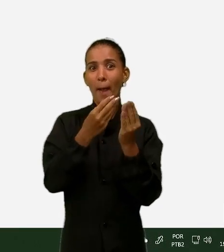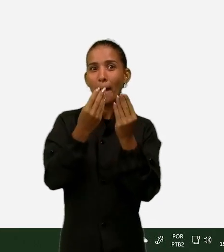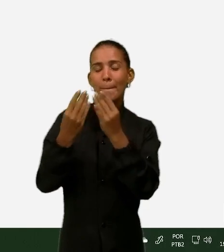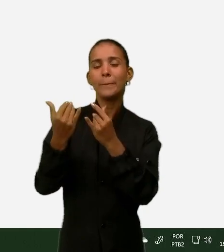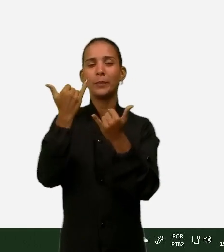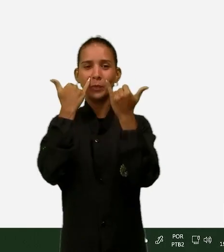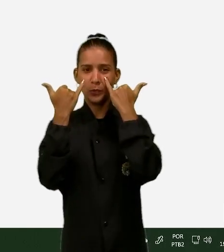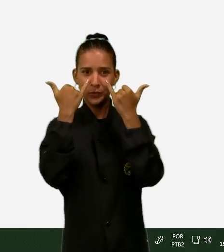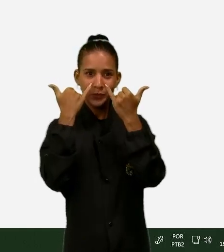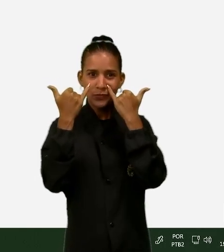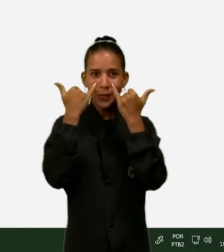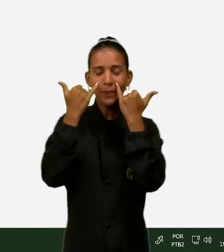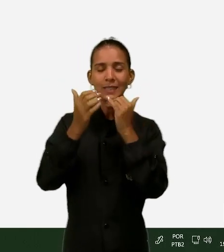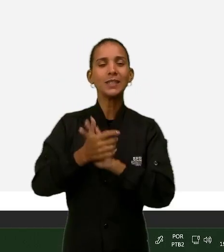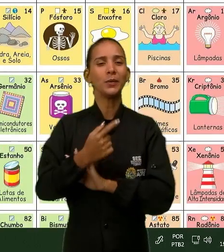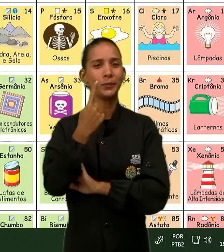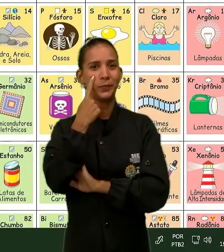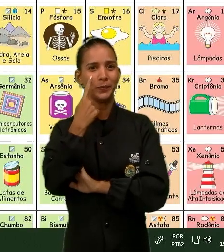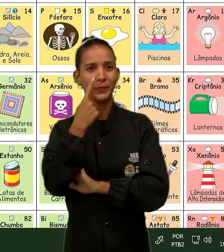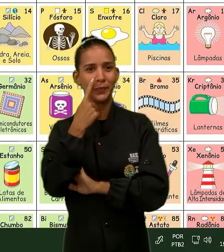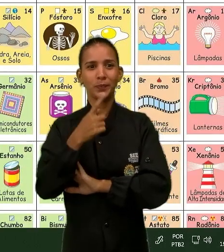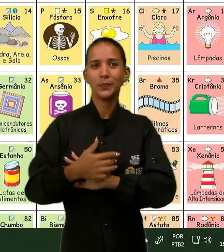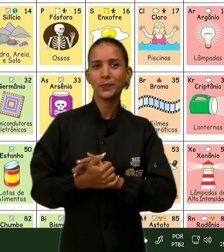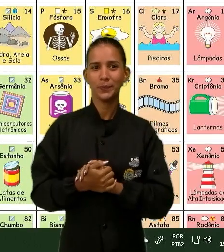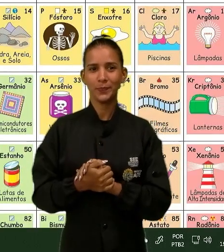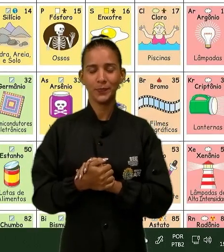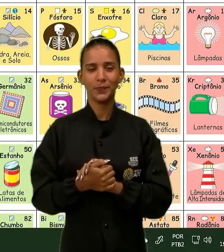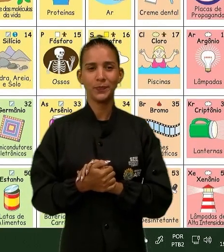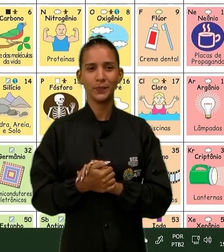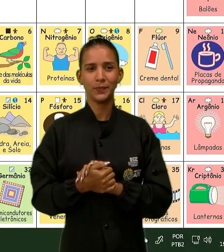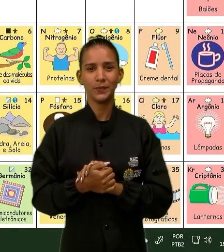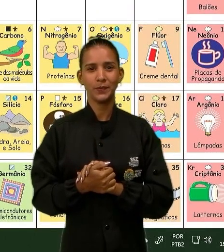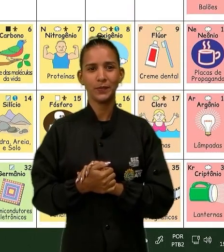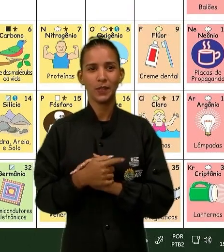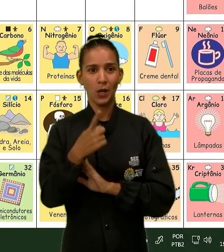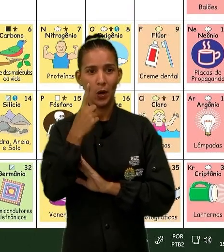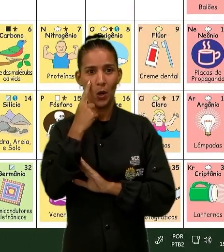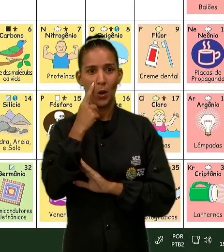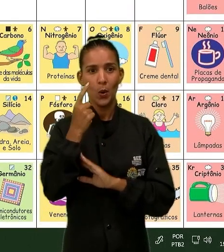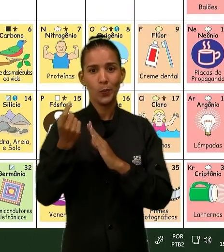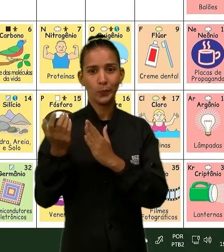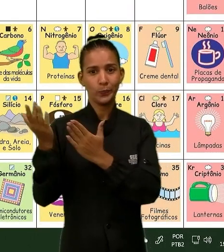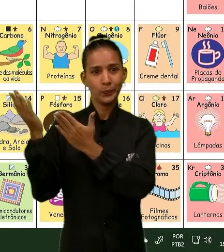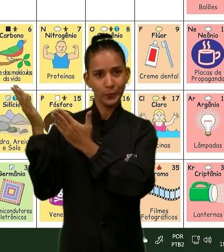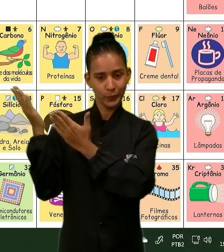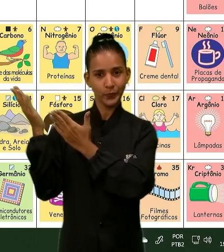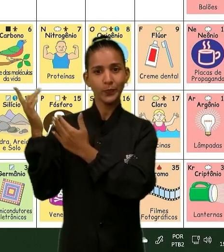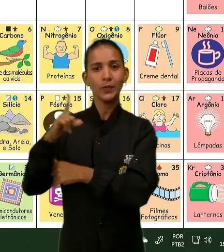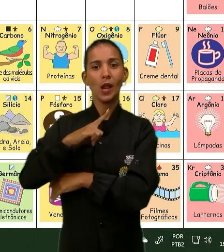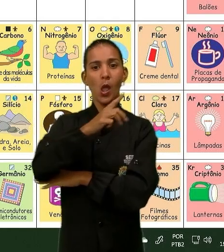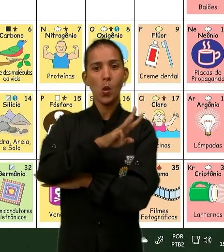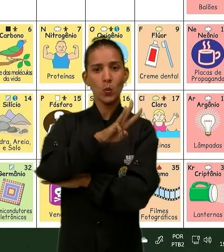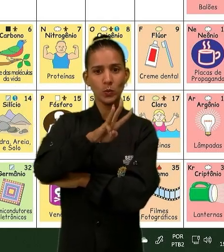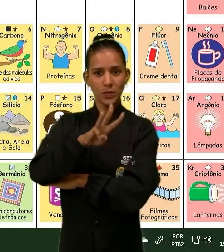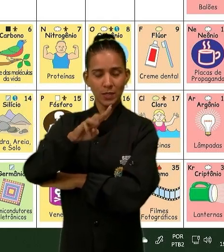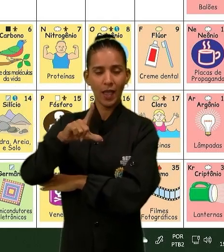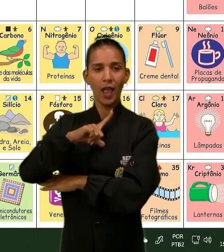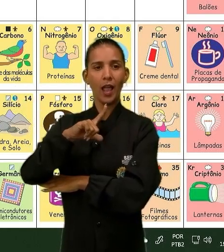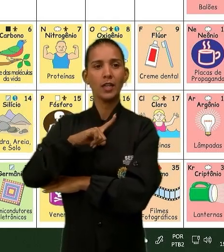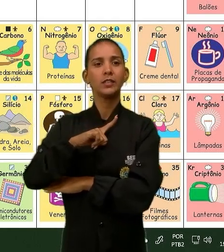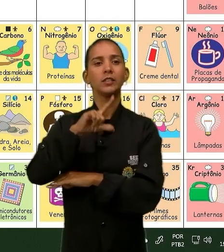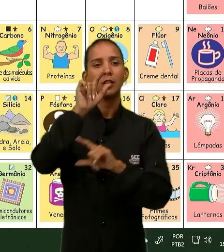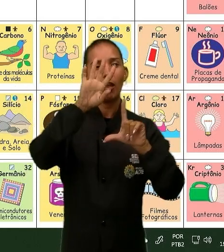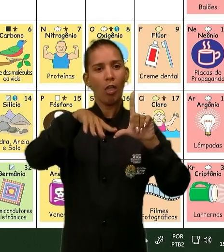a funcionalidade dos elementos químicos. Então, aqui a gente tem uma tabela periódica interativa. Vocês